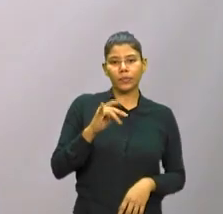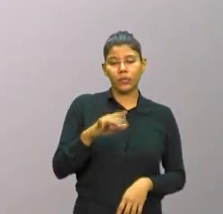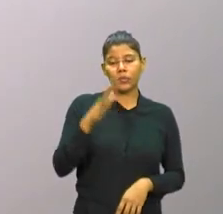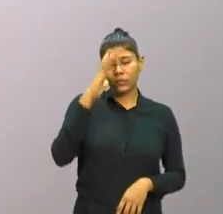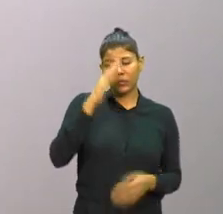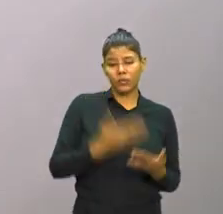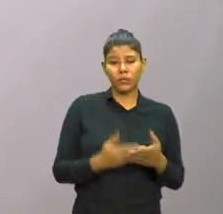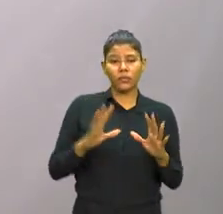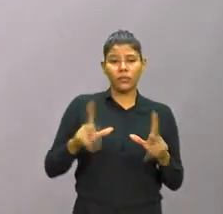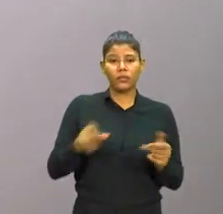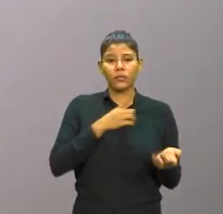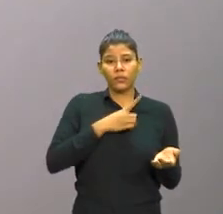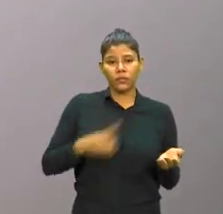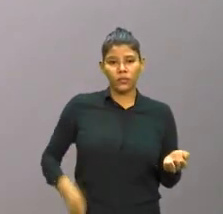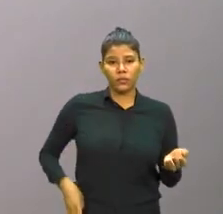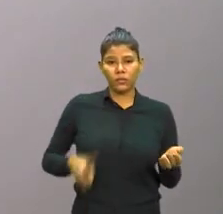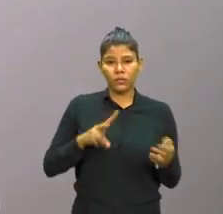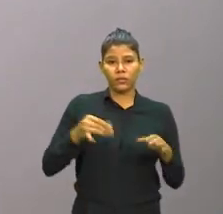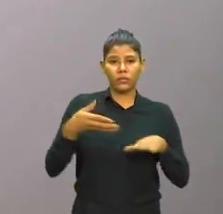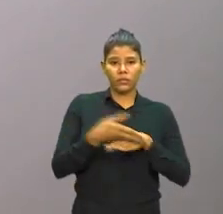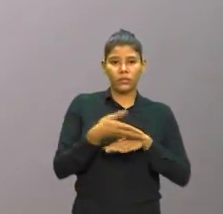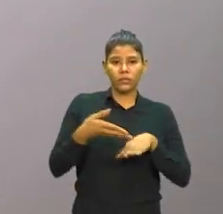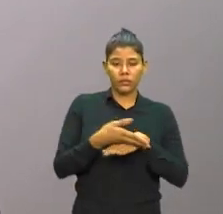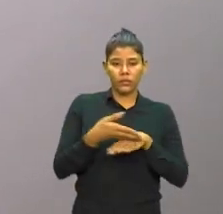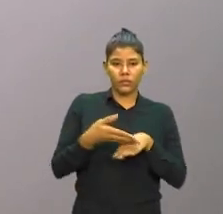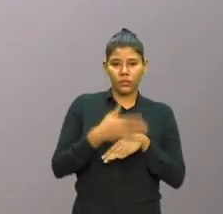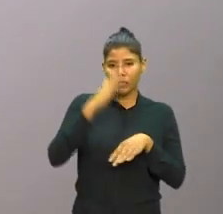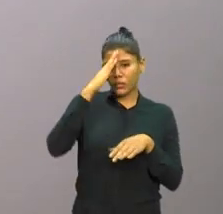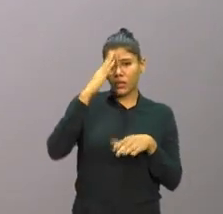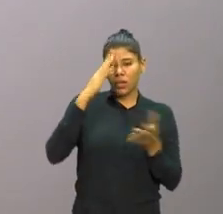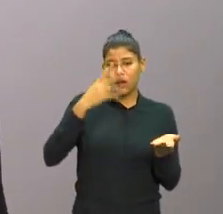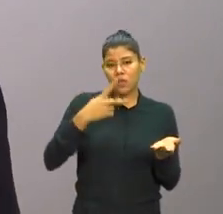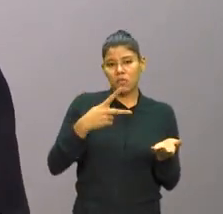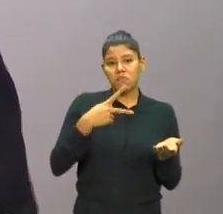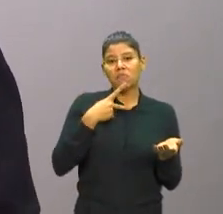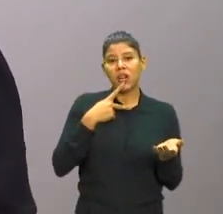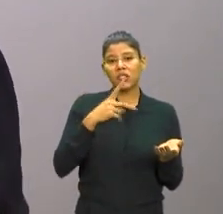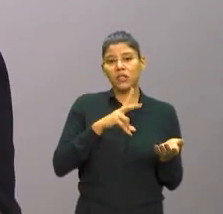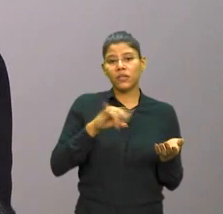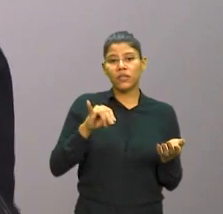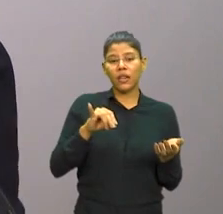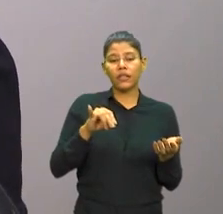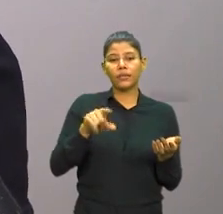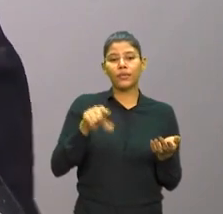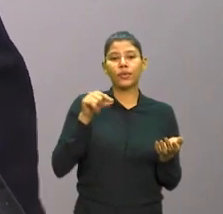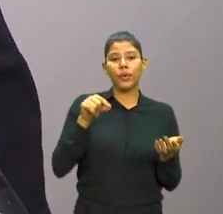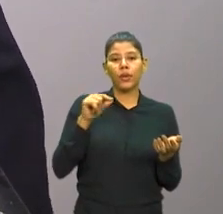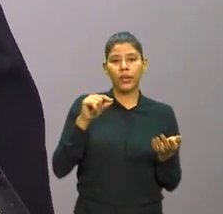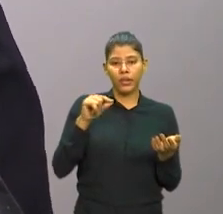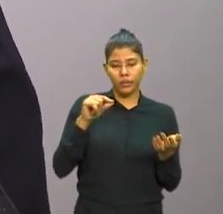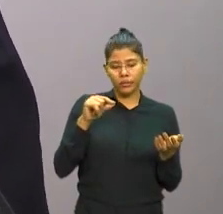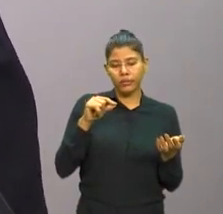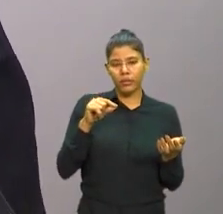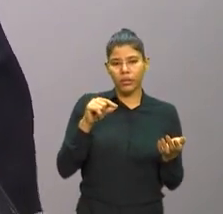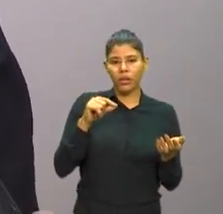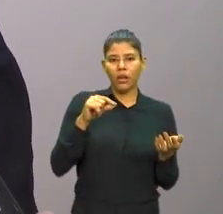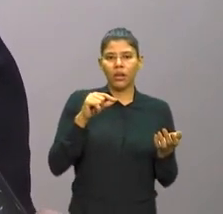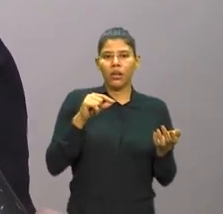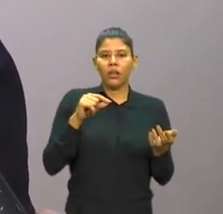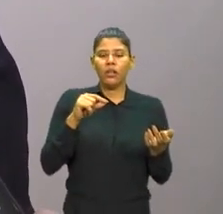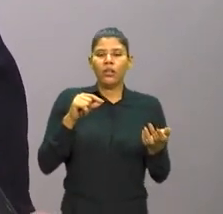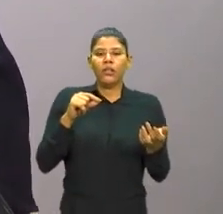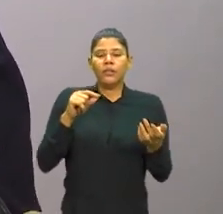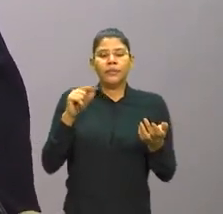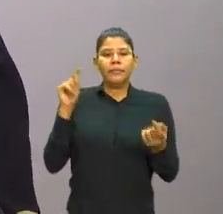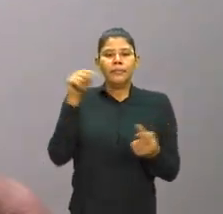CPI se assim meu nome for aceito que o partido vai indicar até sexta-feira para ser membro também dessa CPI a nossa ideia é